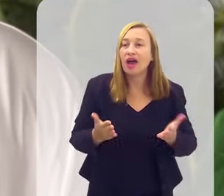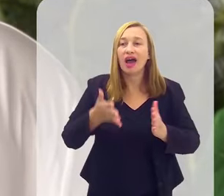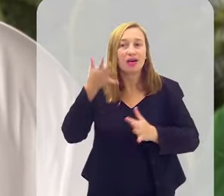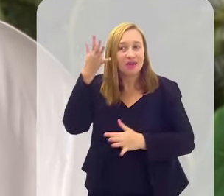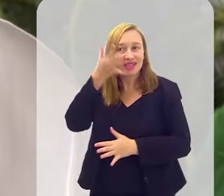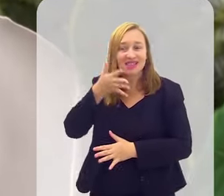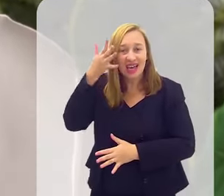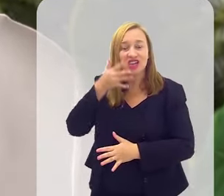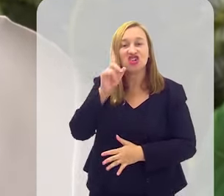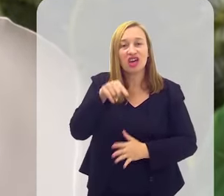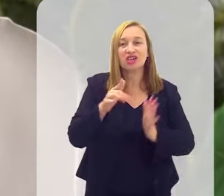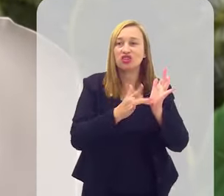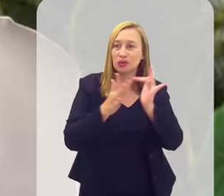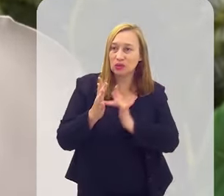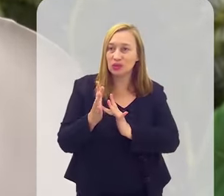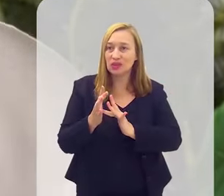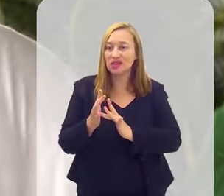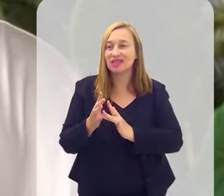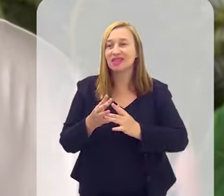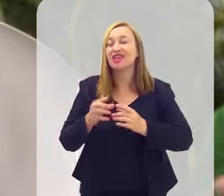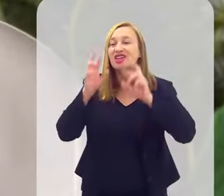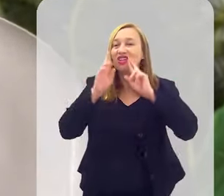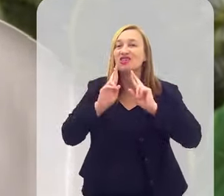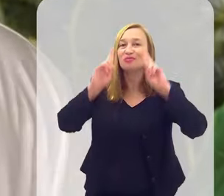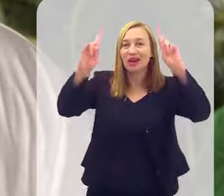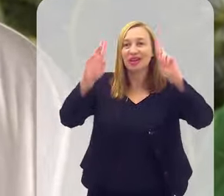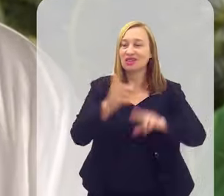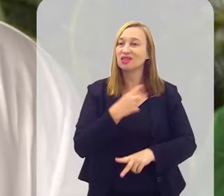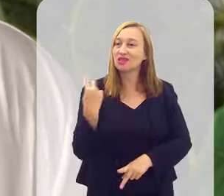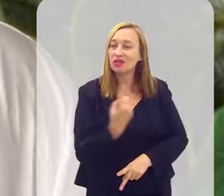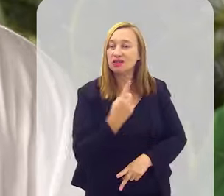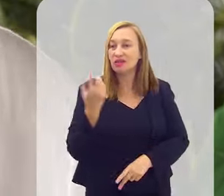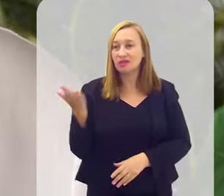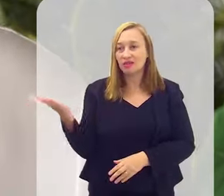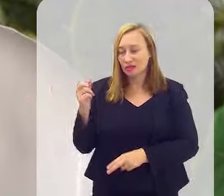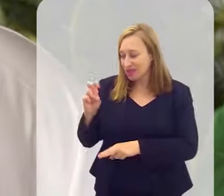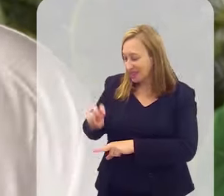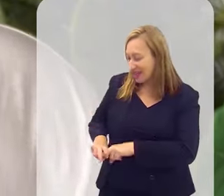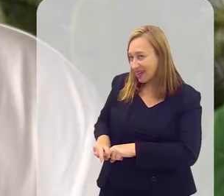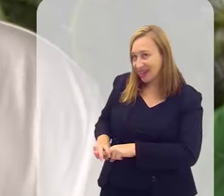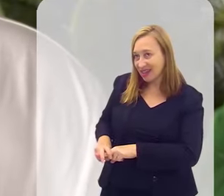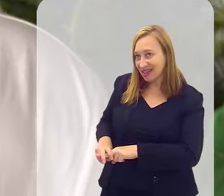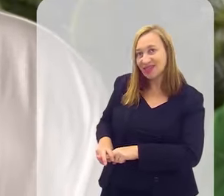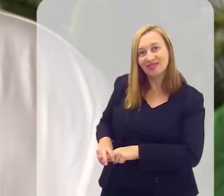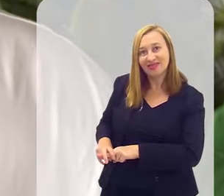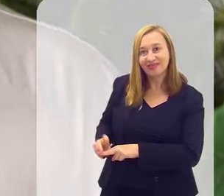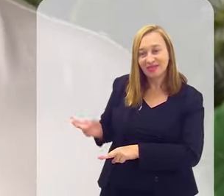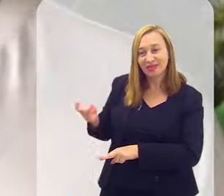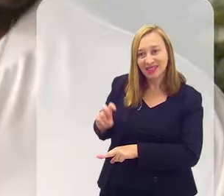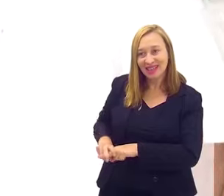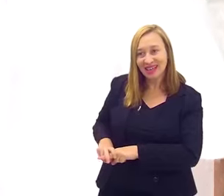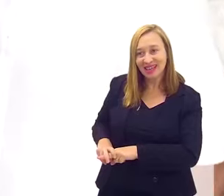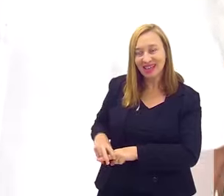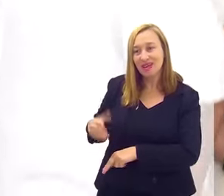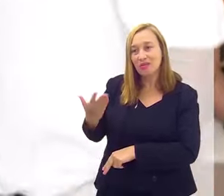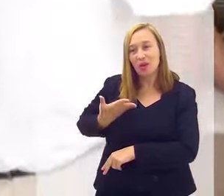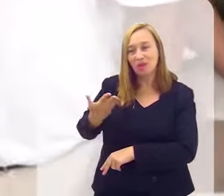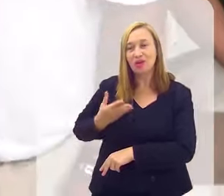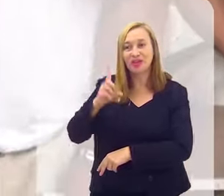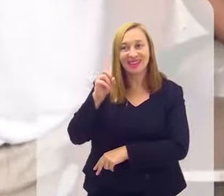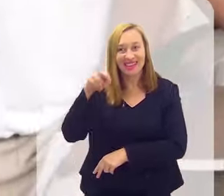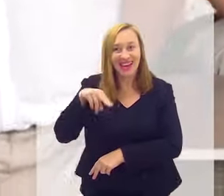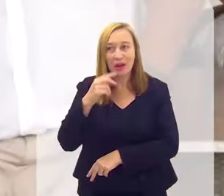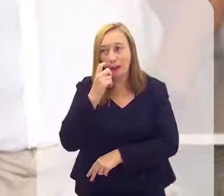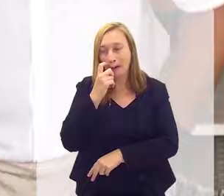então a a a mensagem é Jesus Jesus você sabe Você tava falando aí Dan Vamos sentar aqui eu vou sentar aqui